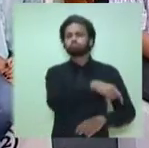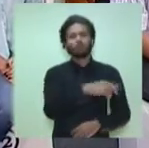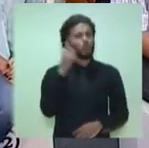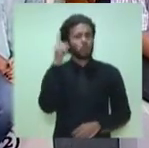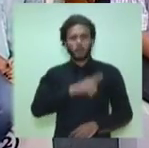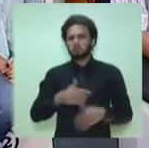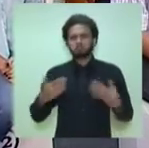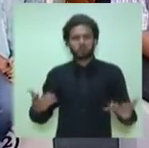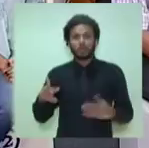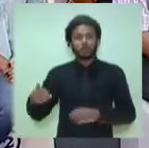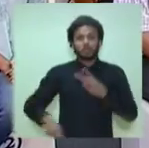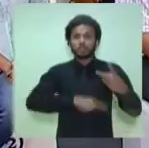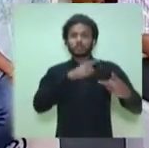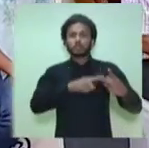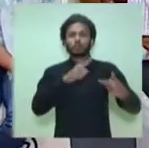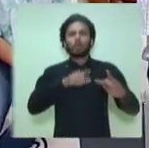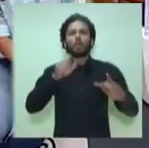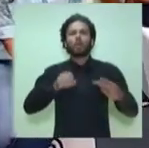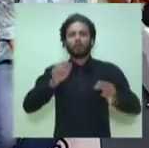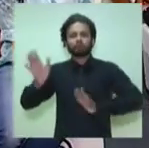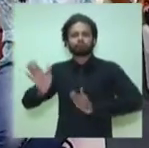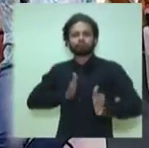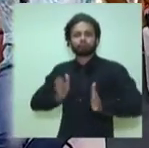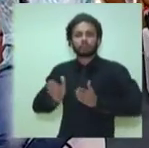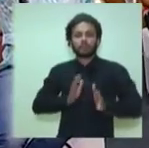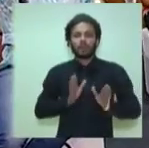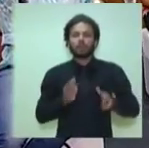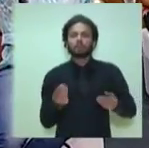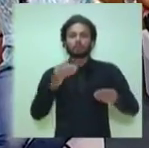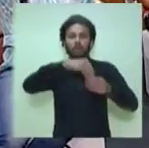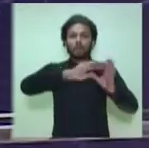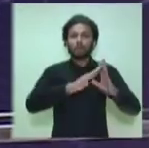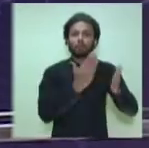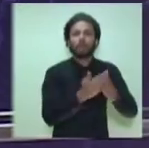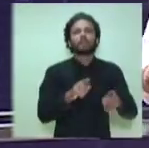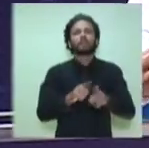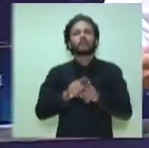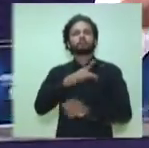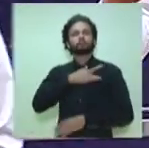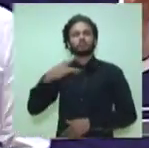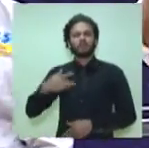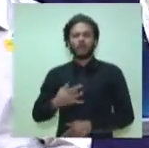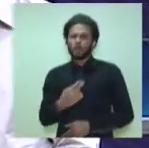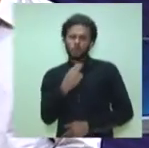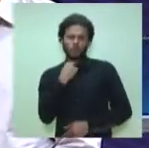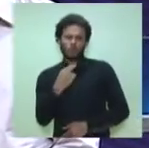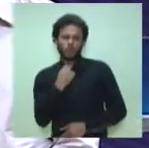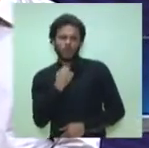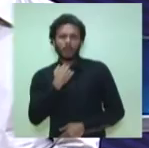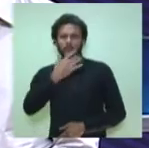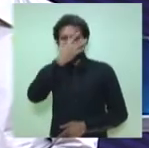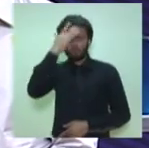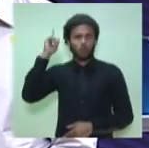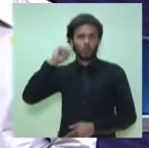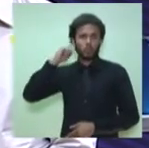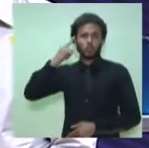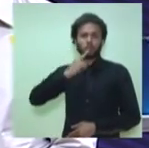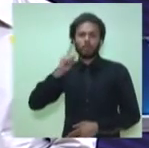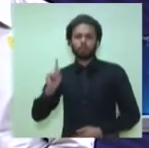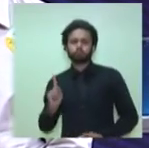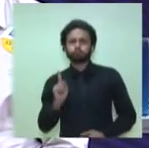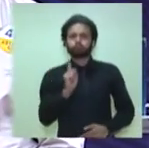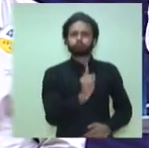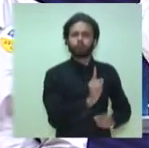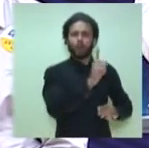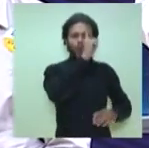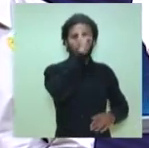desafio é um desafio relacionado à acessibilidade na educação e na saúde. Não pode um deficiente auditivo chegar numa unidade básica de